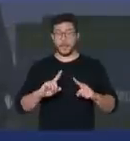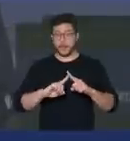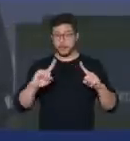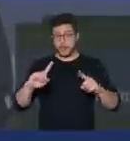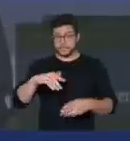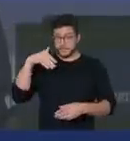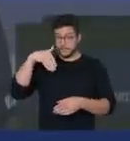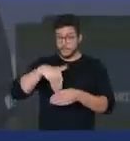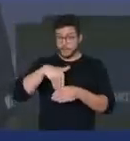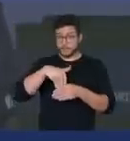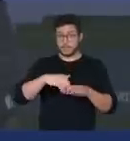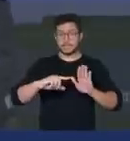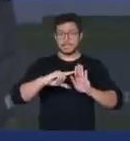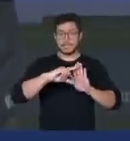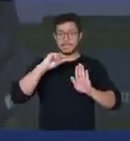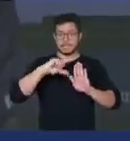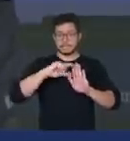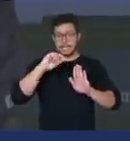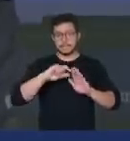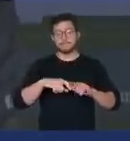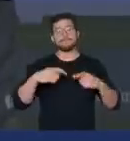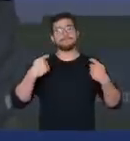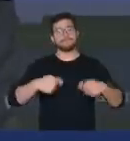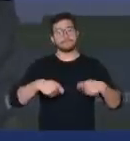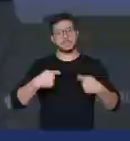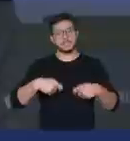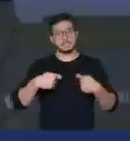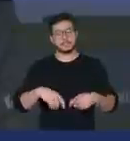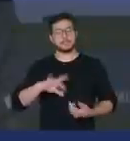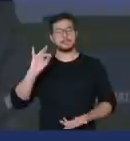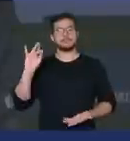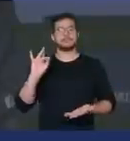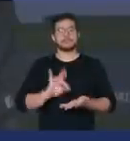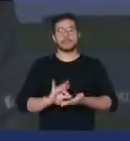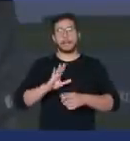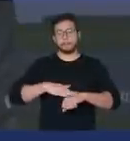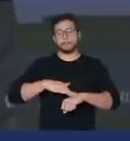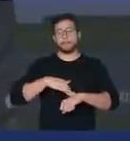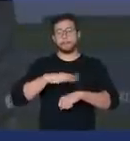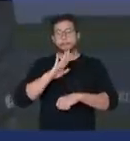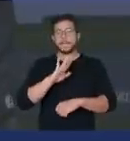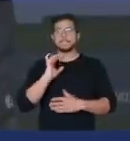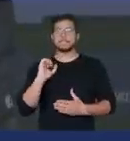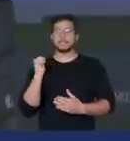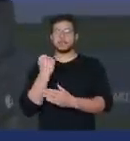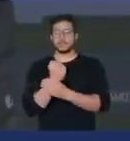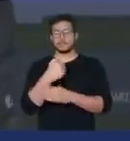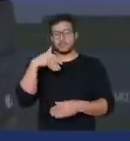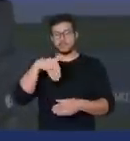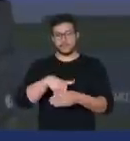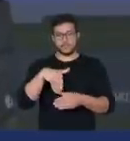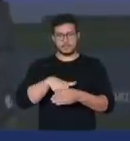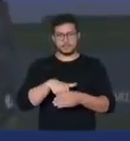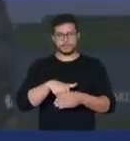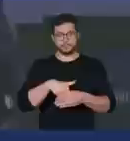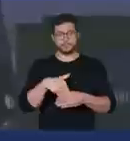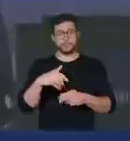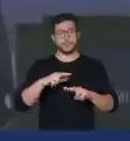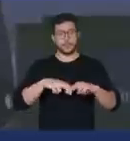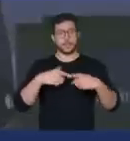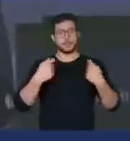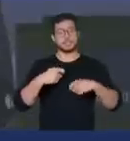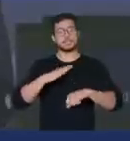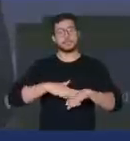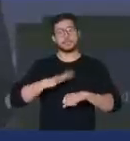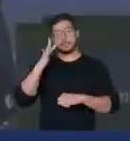a votação dos destaques é que exigiria um rigor maior na presença de deputados e deputadas